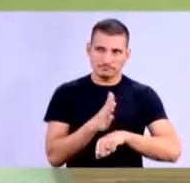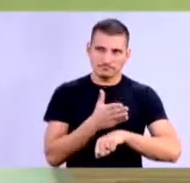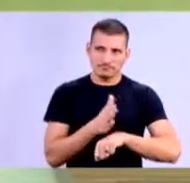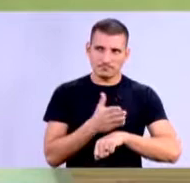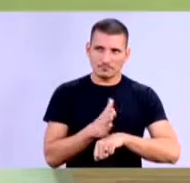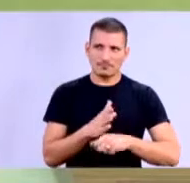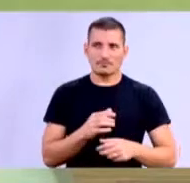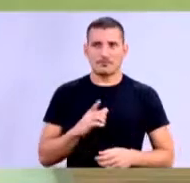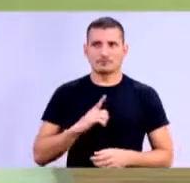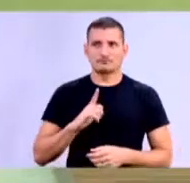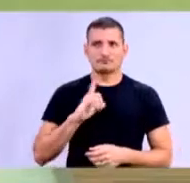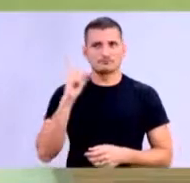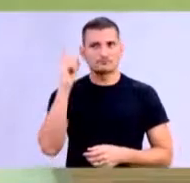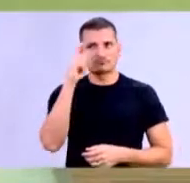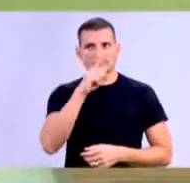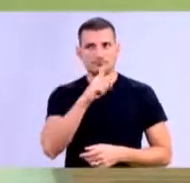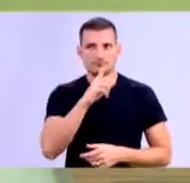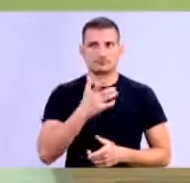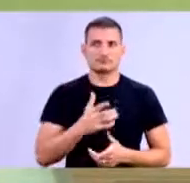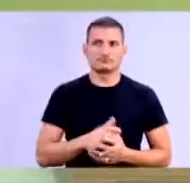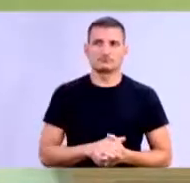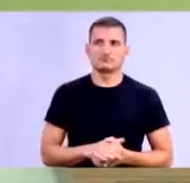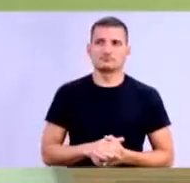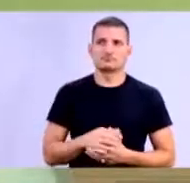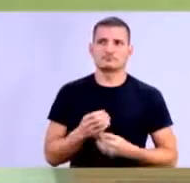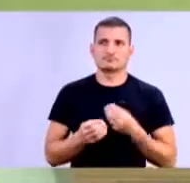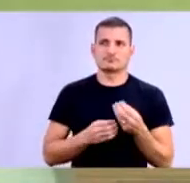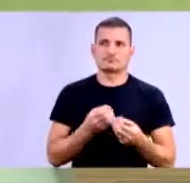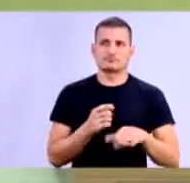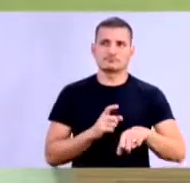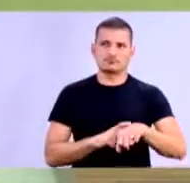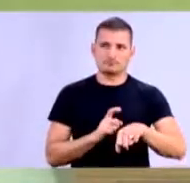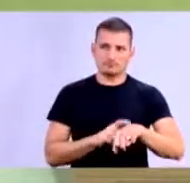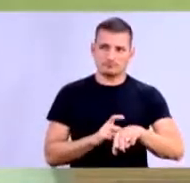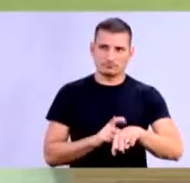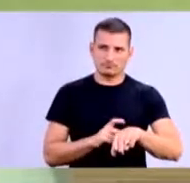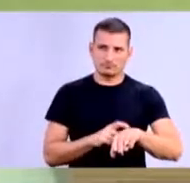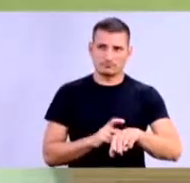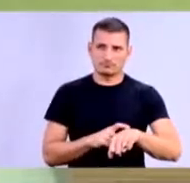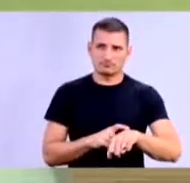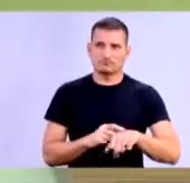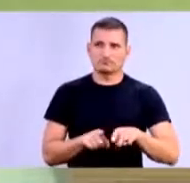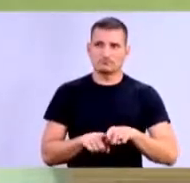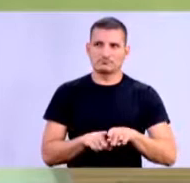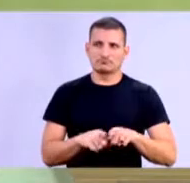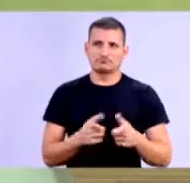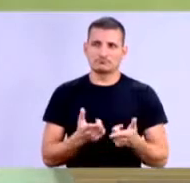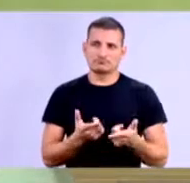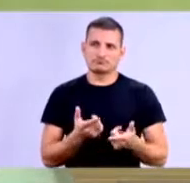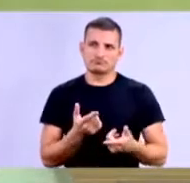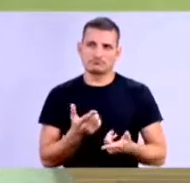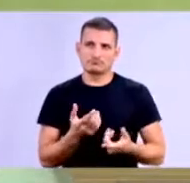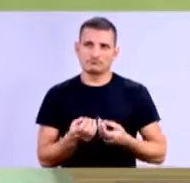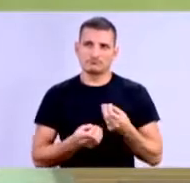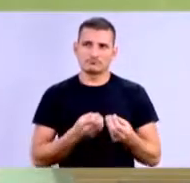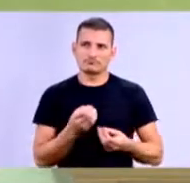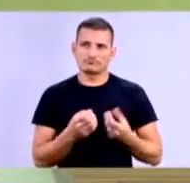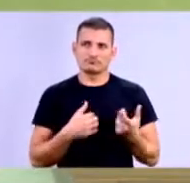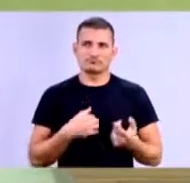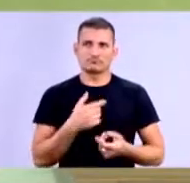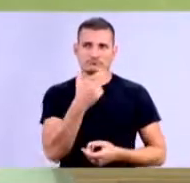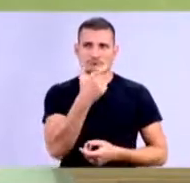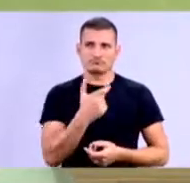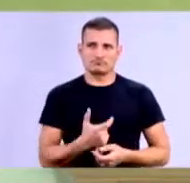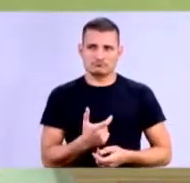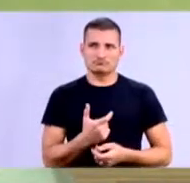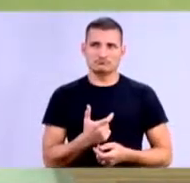essa certa dificuldade, né, em se estabelecer o próprio horário e se policiar no sentido de ser o sujeito da sua